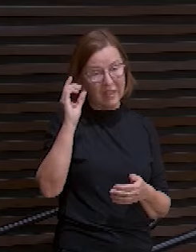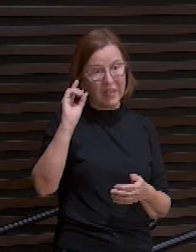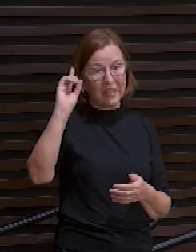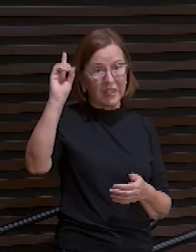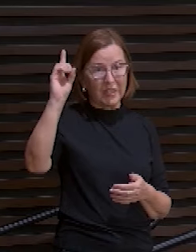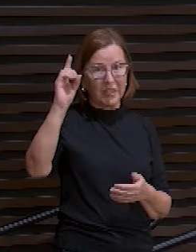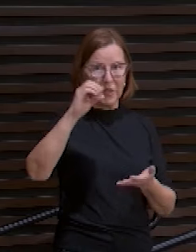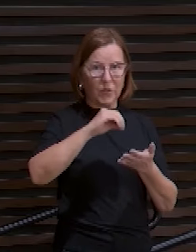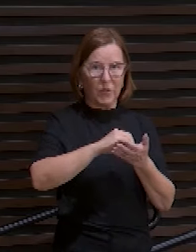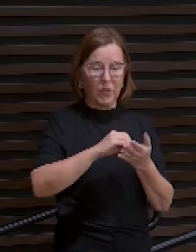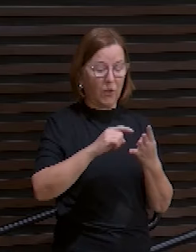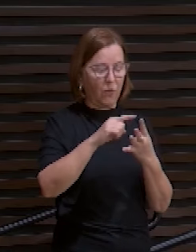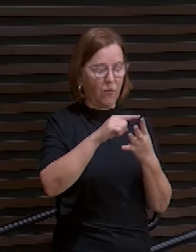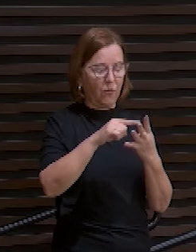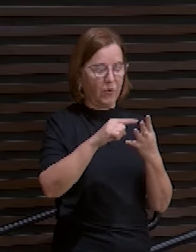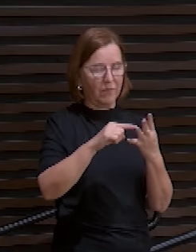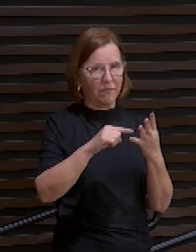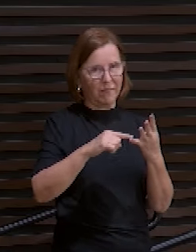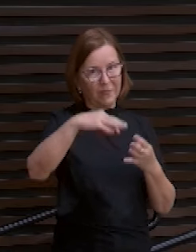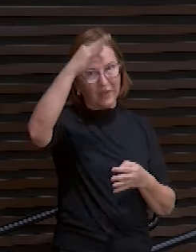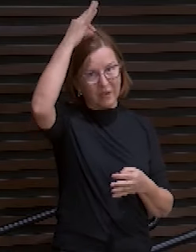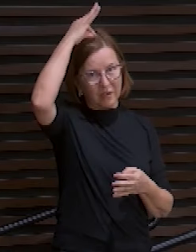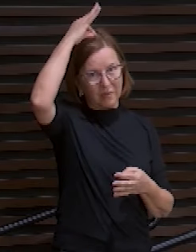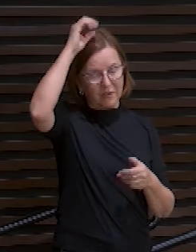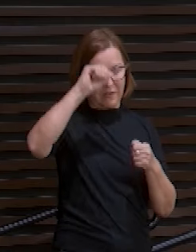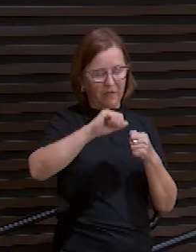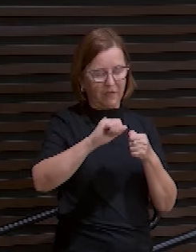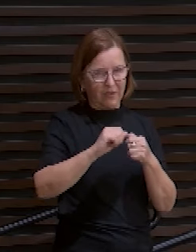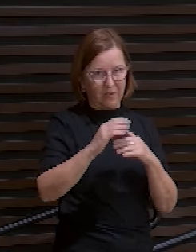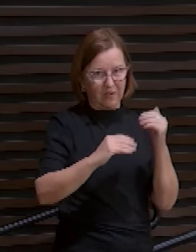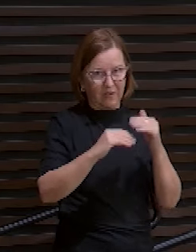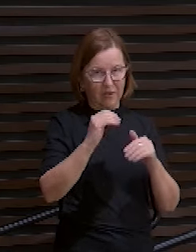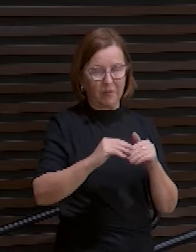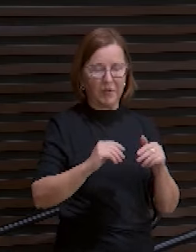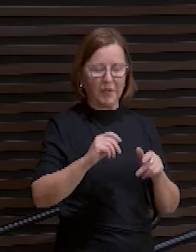quatro formas que o espírito opera